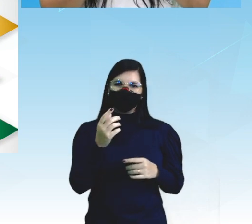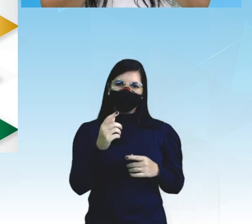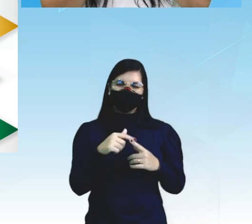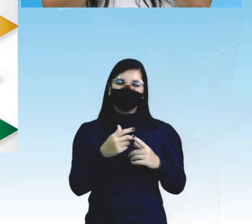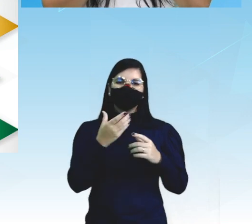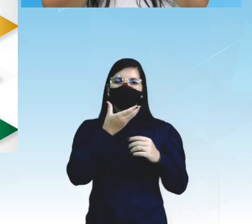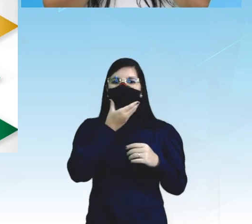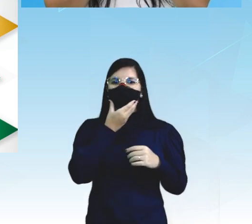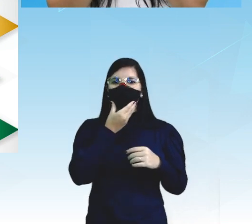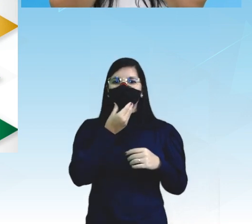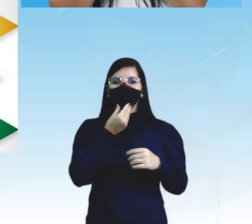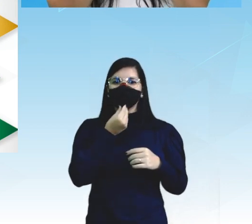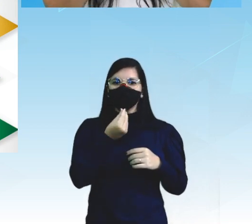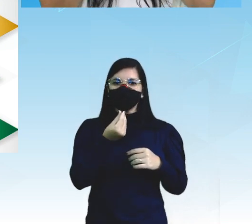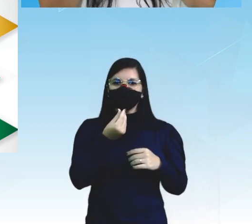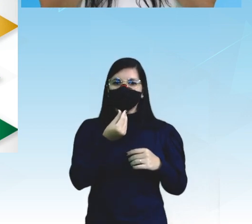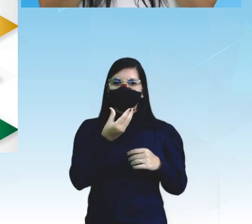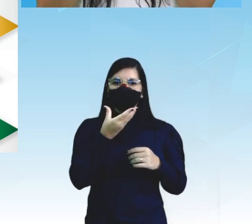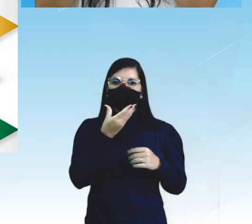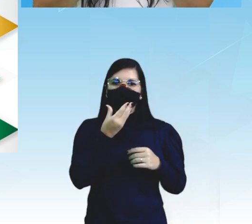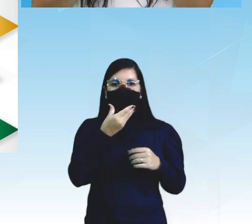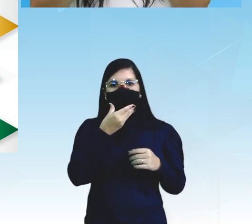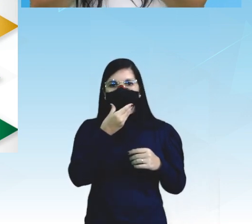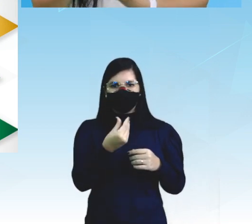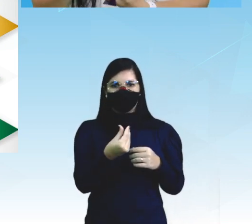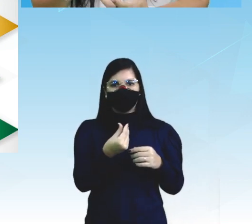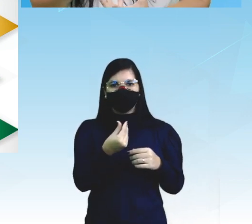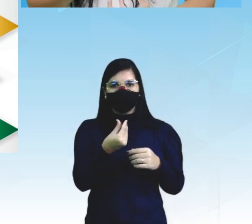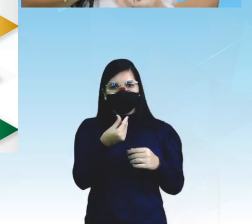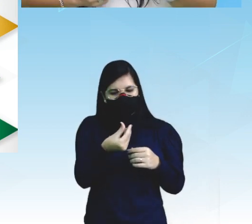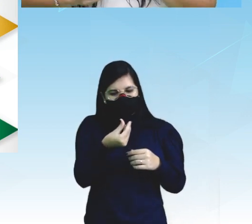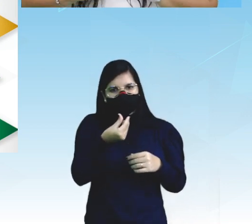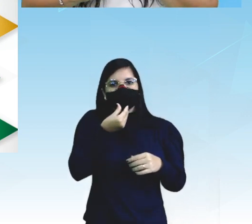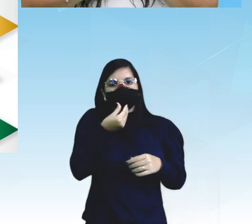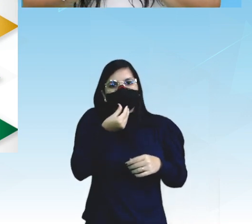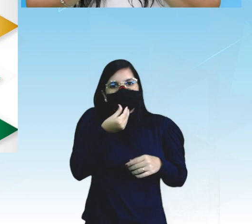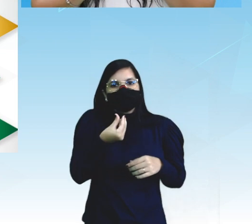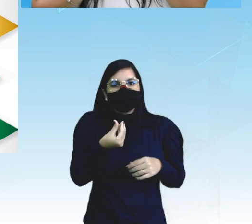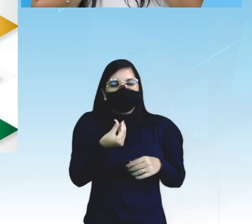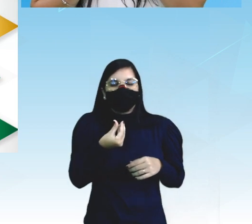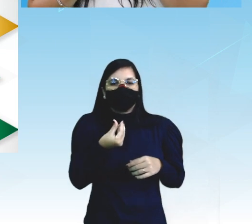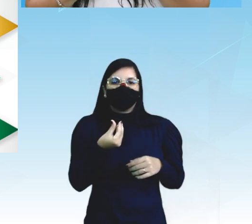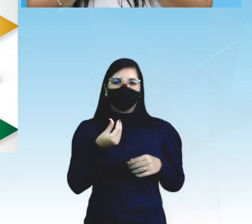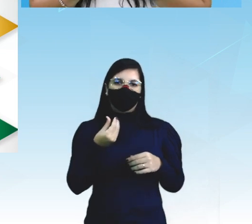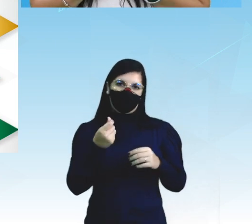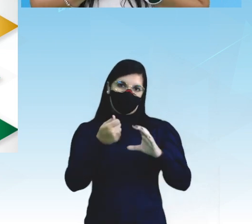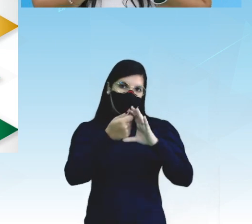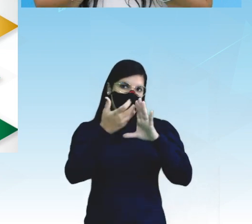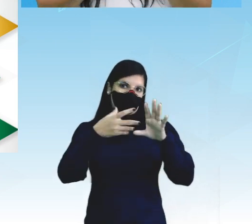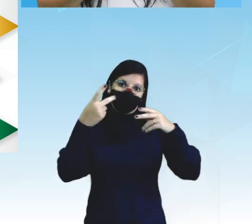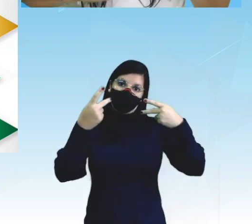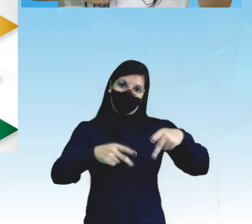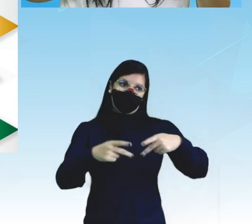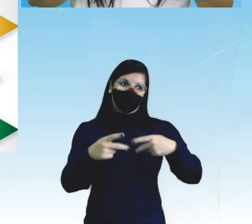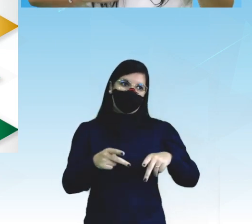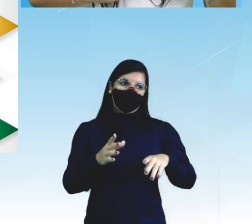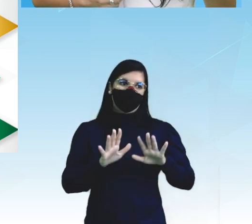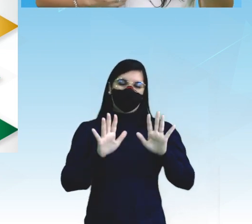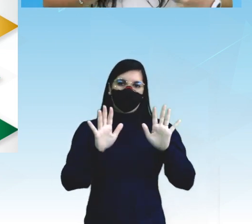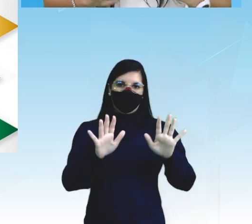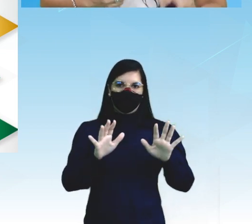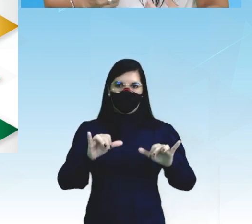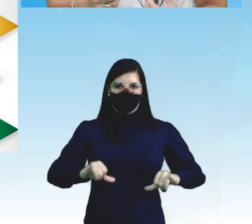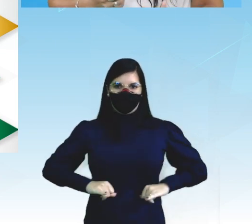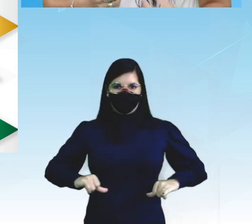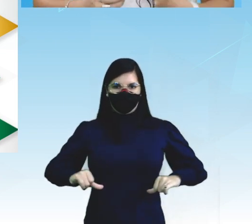o queixo dele era menor do que o normal, né? Então, assim, tinha essa característica. Então, ele acabava